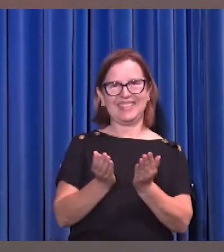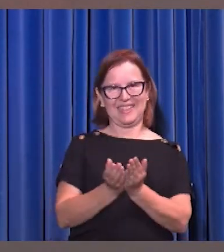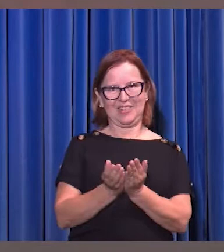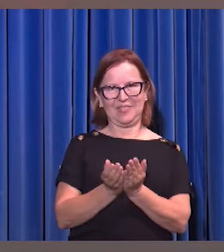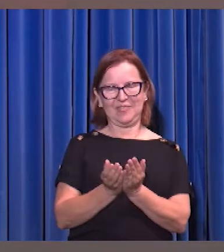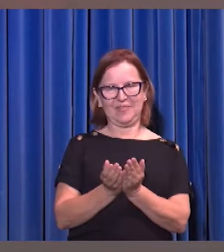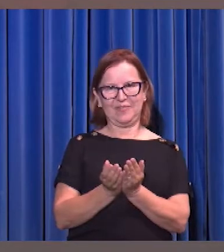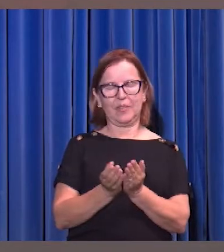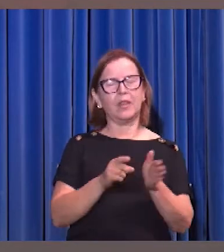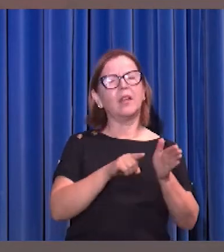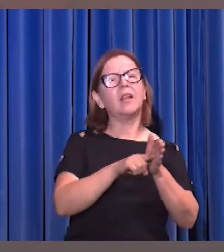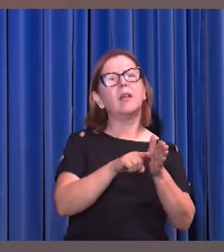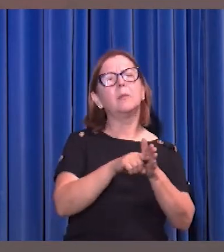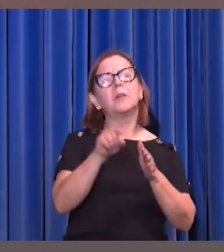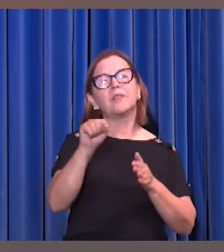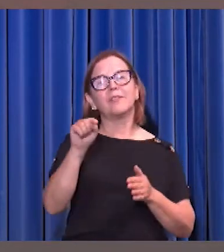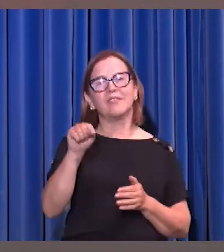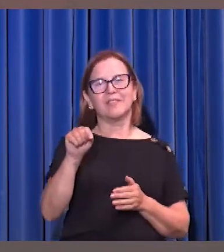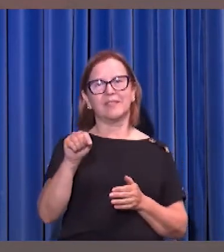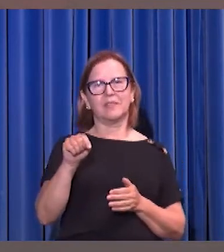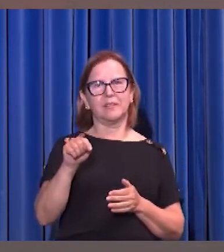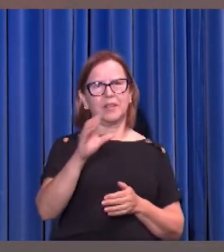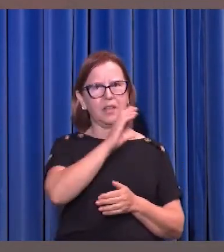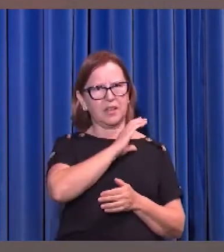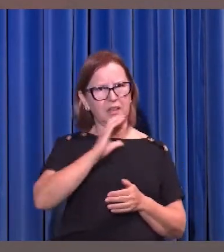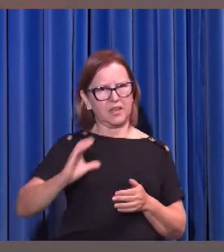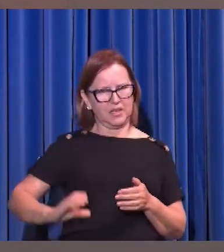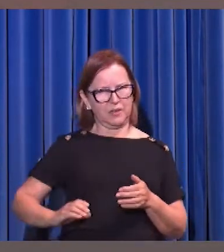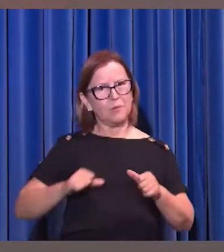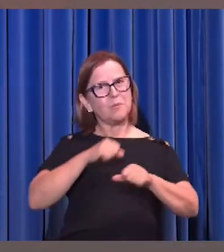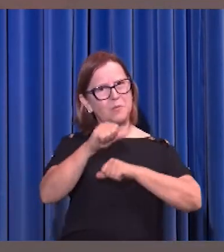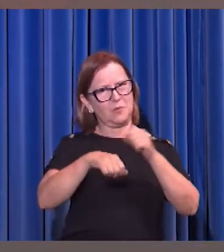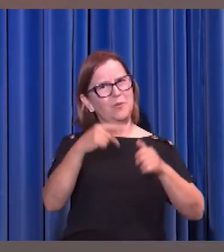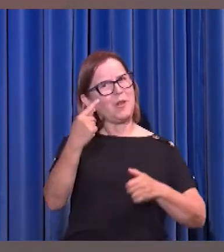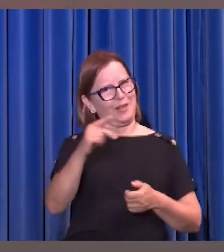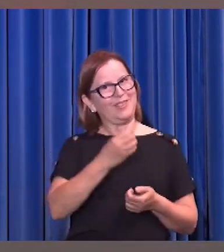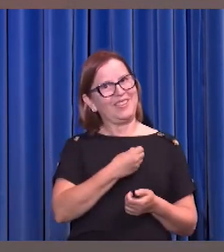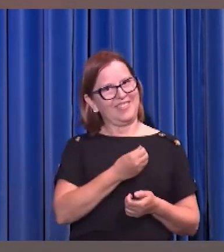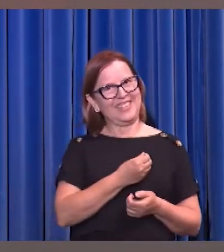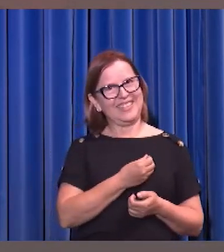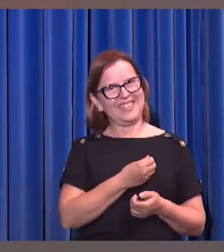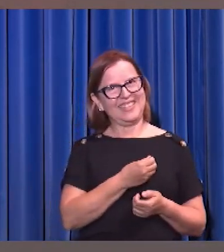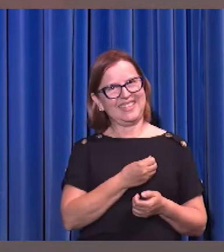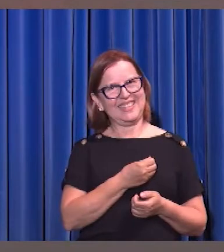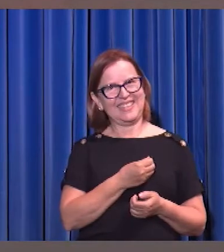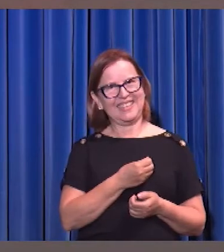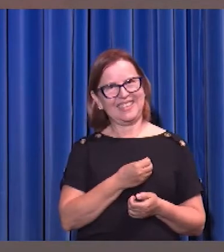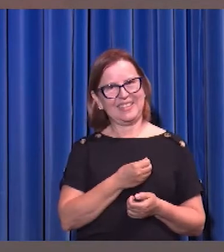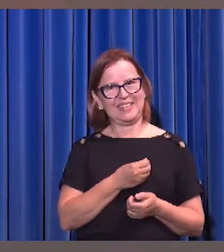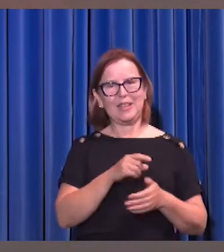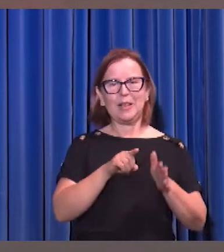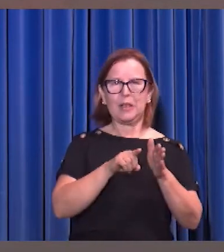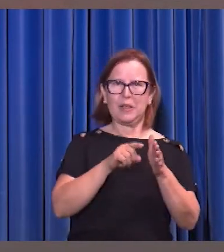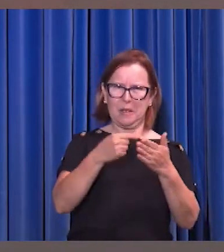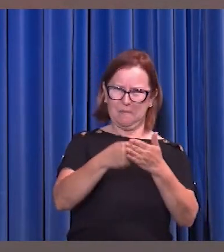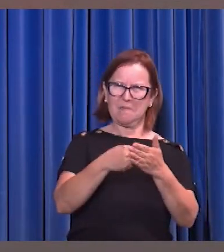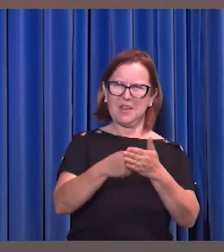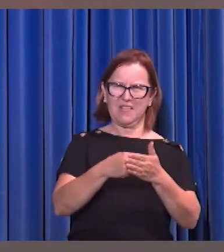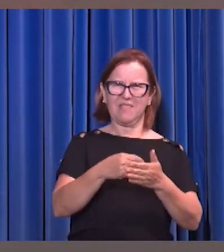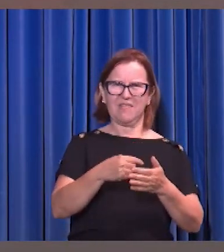eu pergunto a você, Cristo mudou a sua vida? Pergunte a você